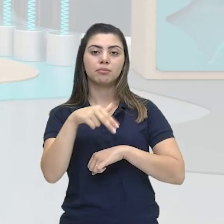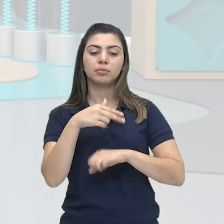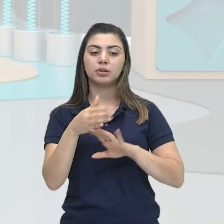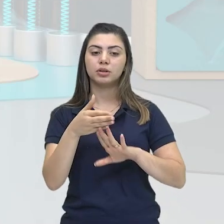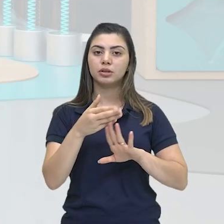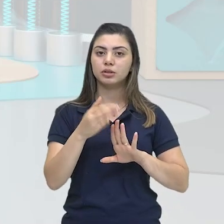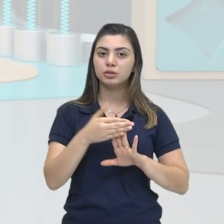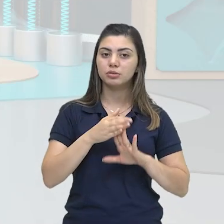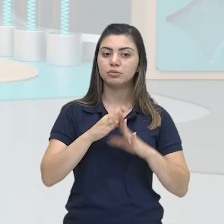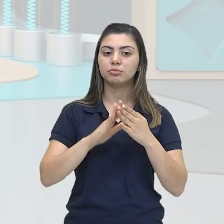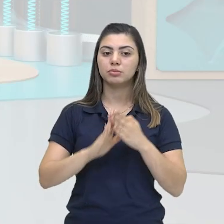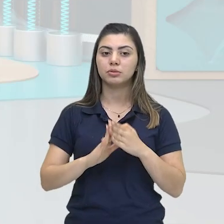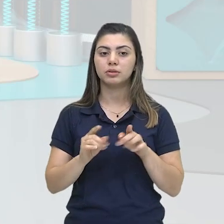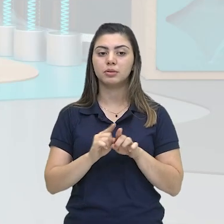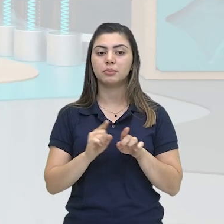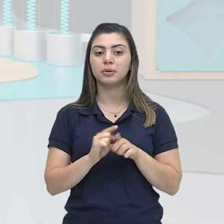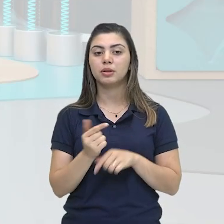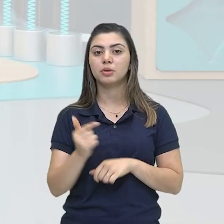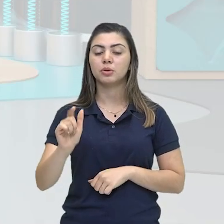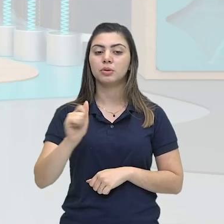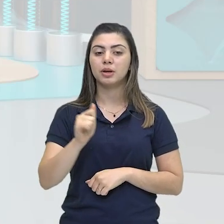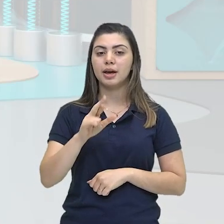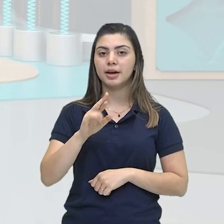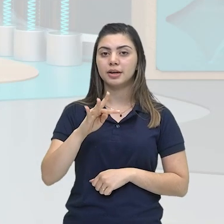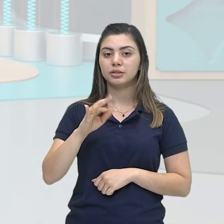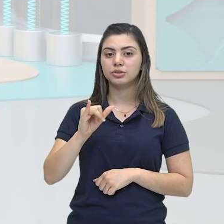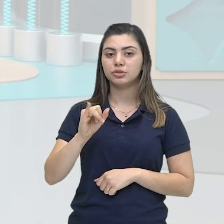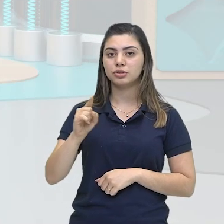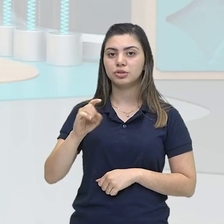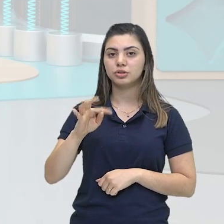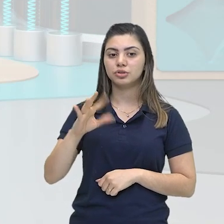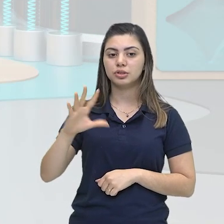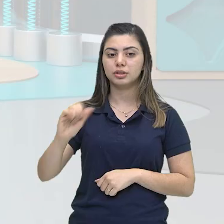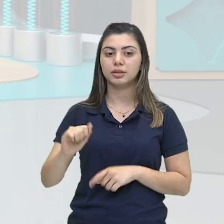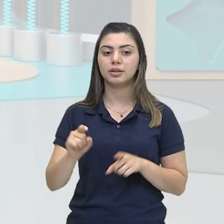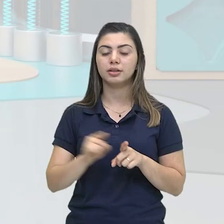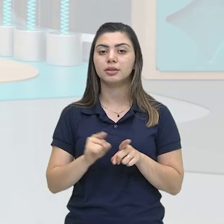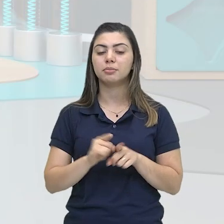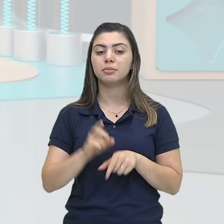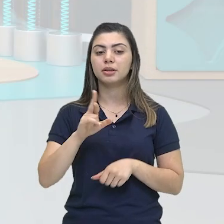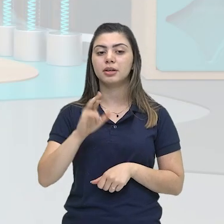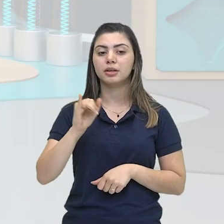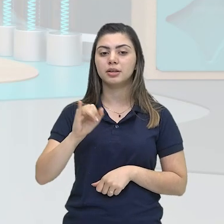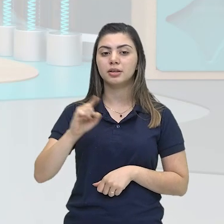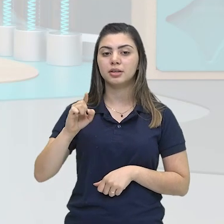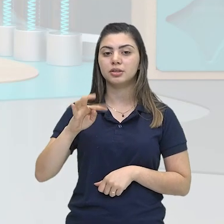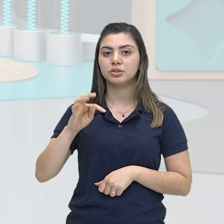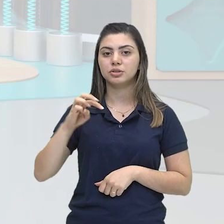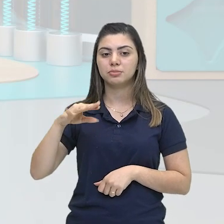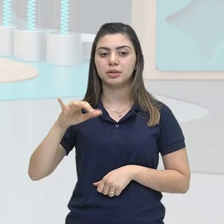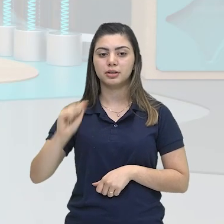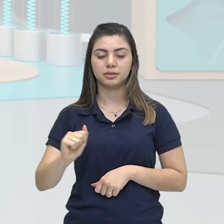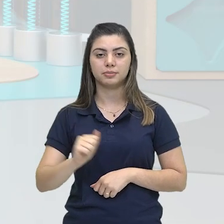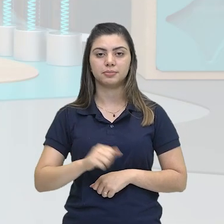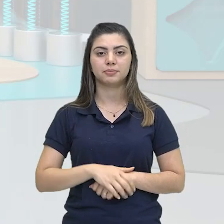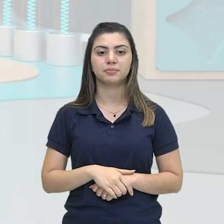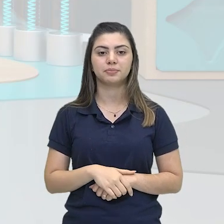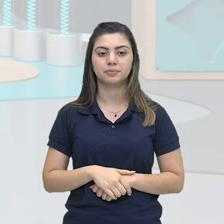mais? A ginástica artística. E um pouquinho mais, a ginástica rítmica.